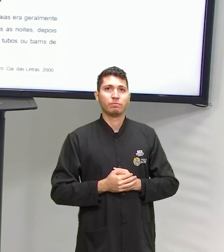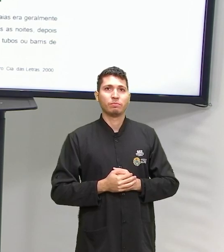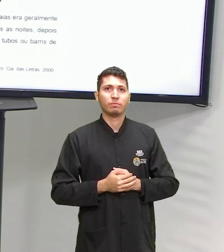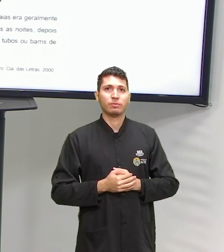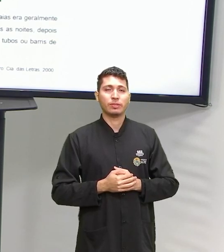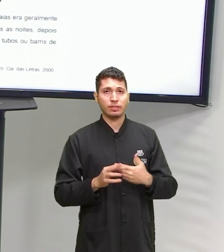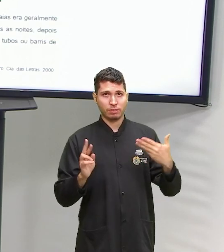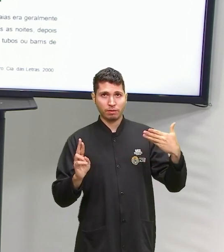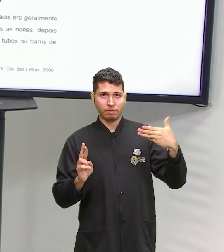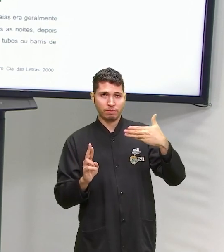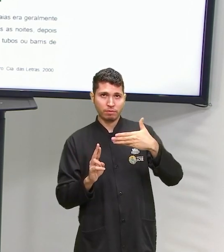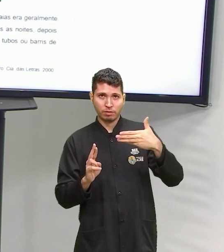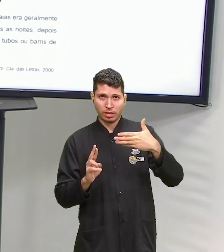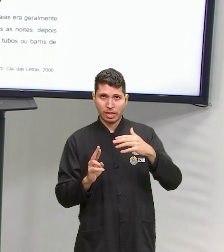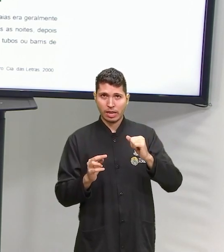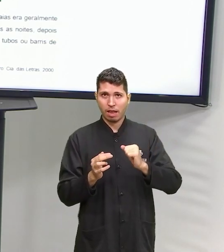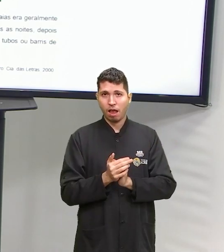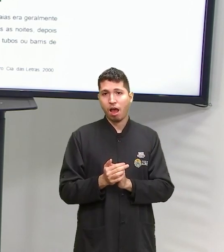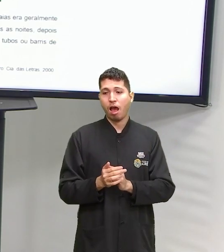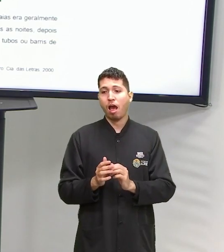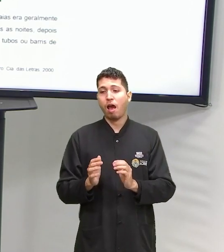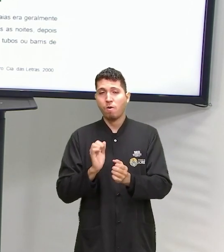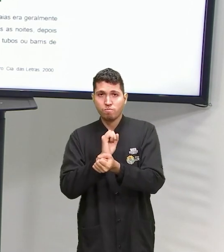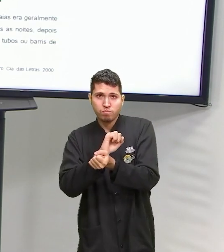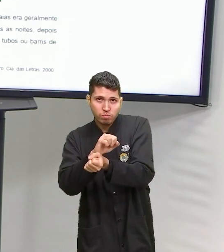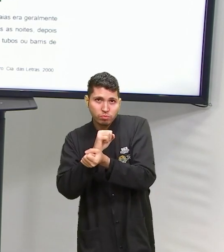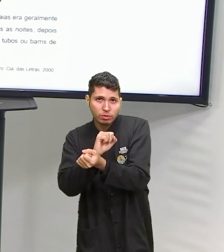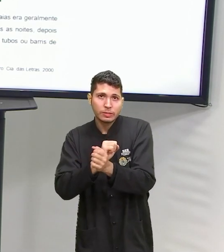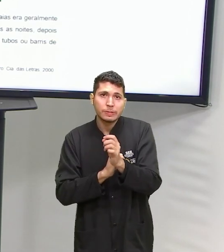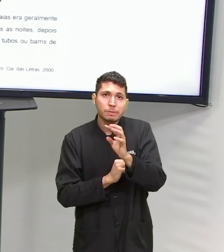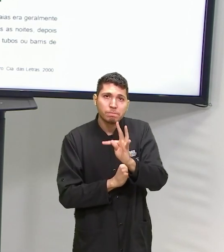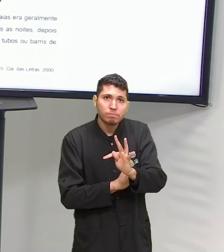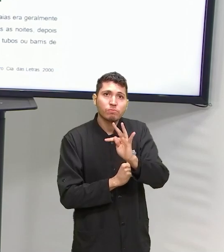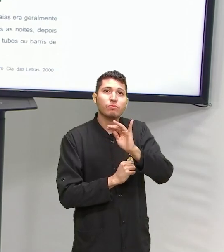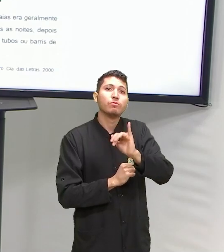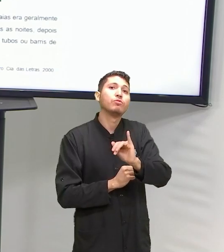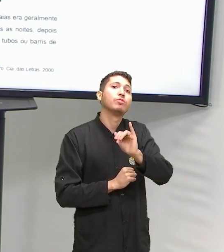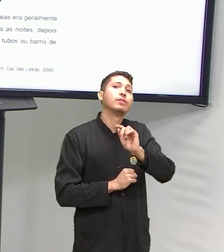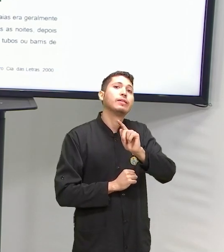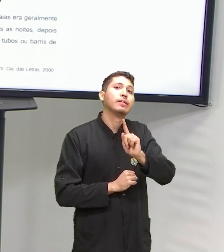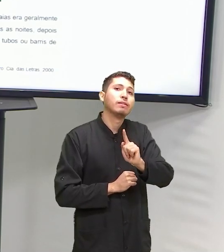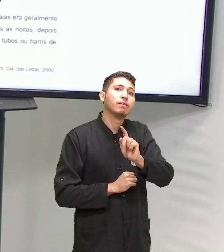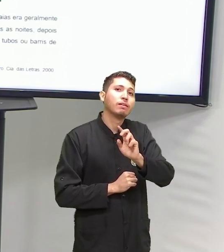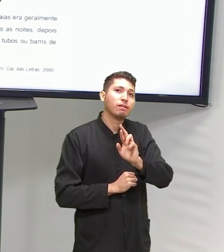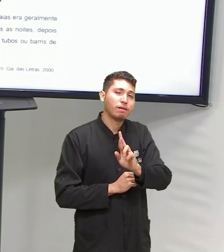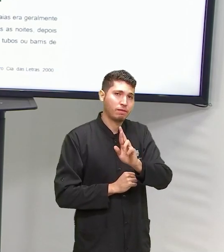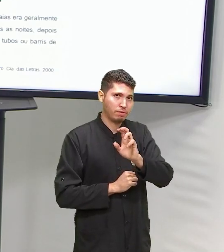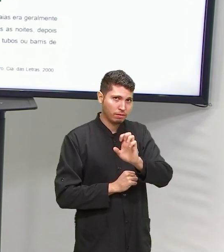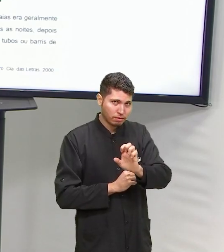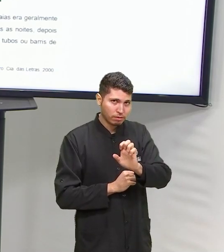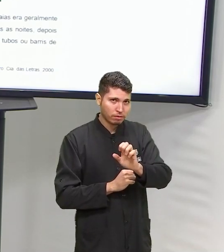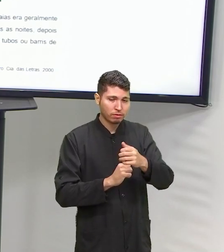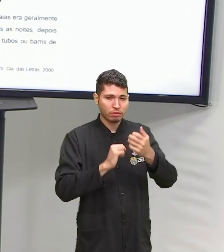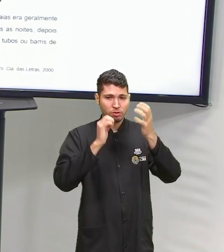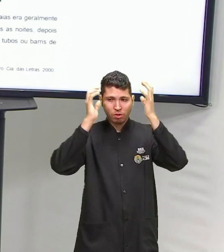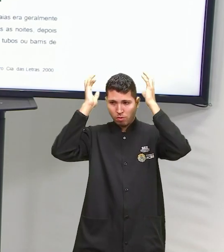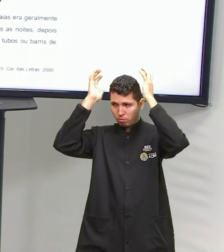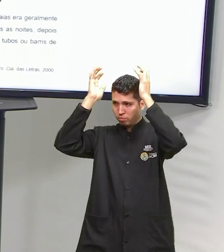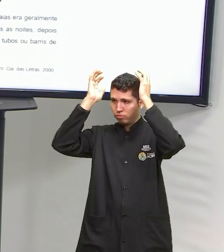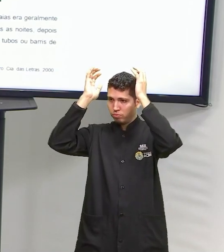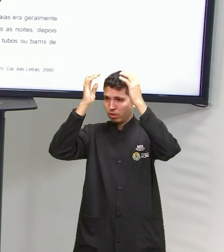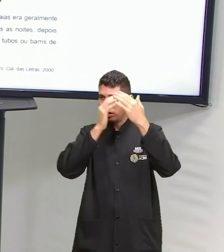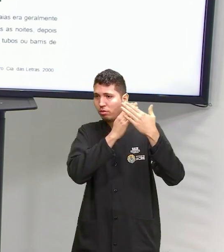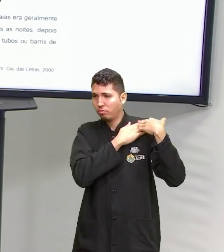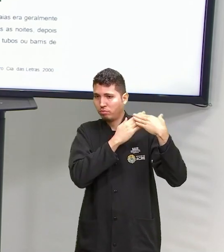referindo ao escravizado tigre, que era basicamente o escravizado responsável por carregar os excrementos, os dejetos